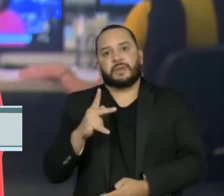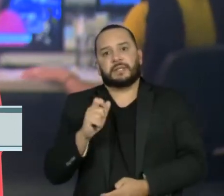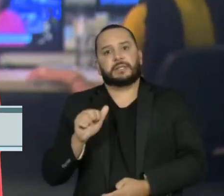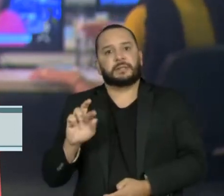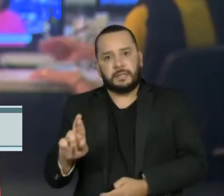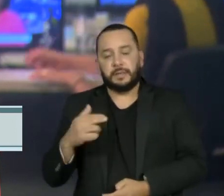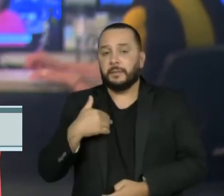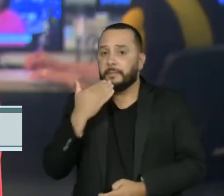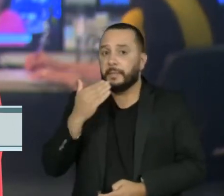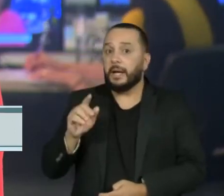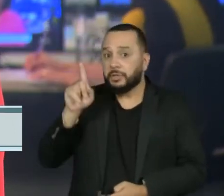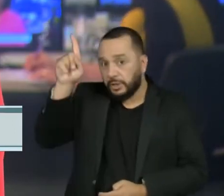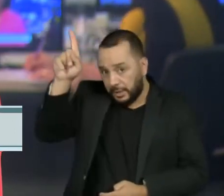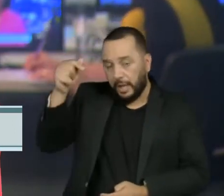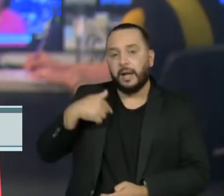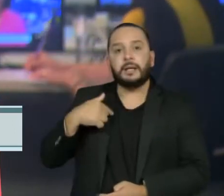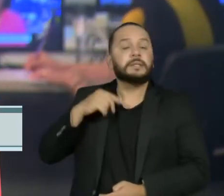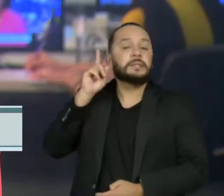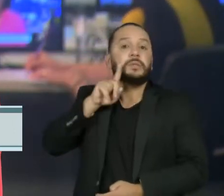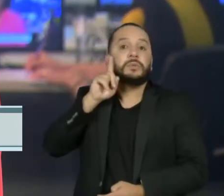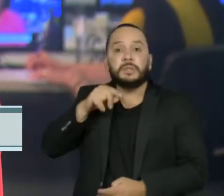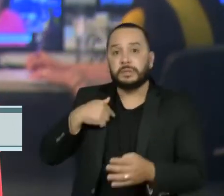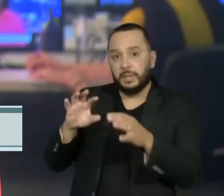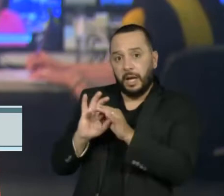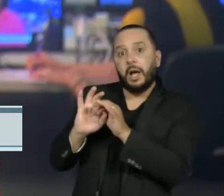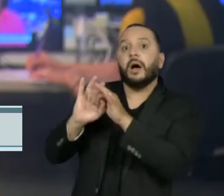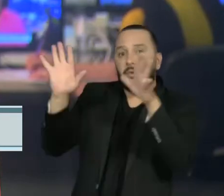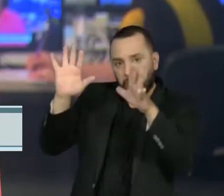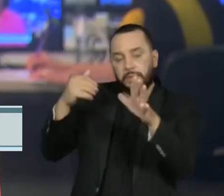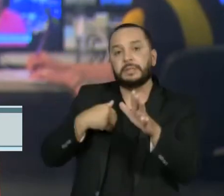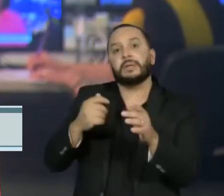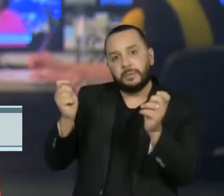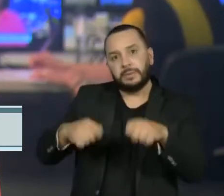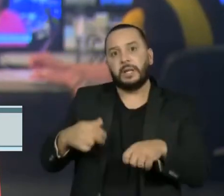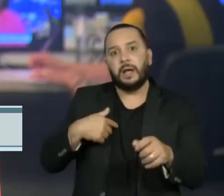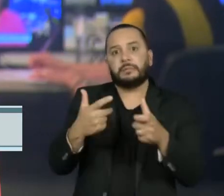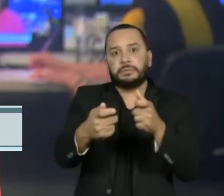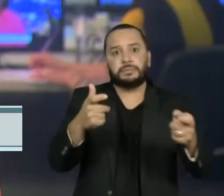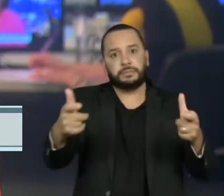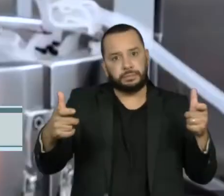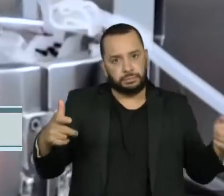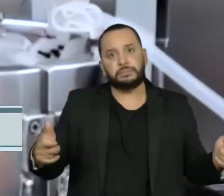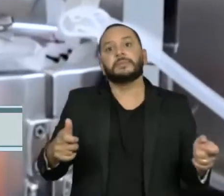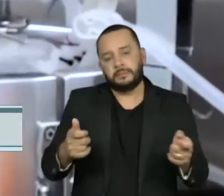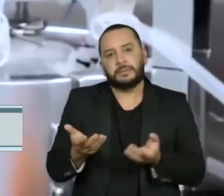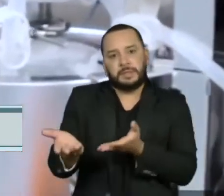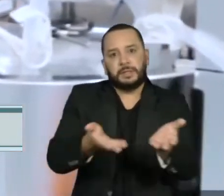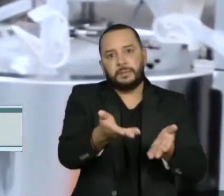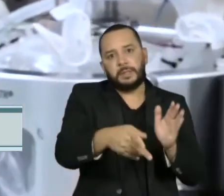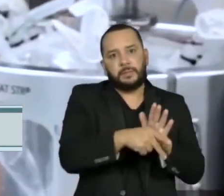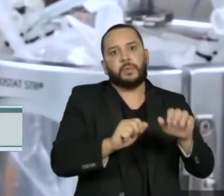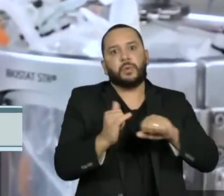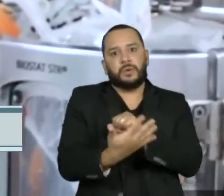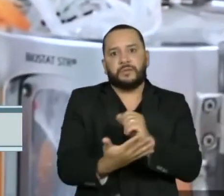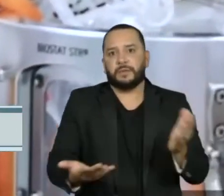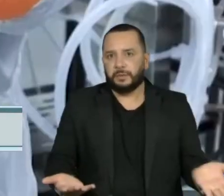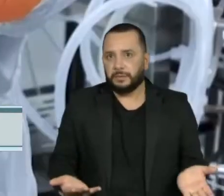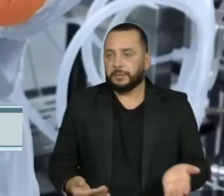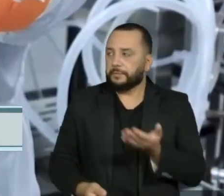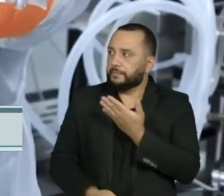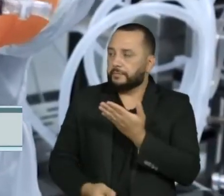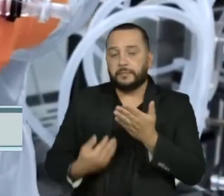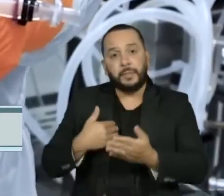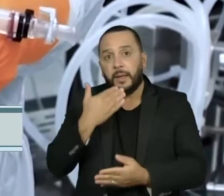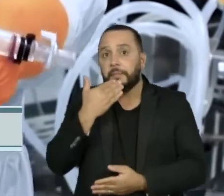Estados Unidos a autorização de uso de emergência de sua vacina contra a Covid-19. O pedido feito ao